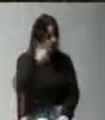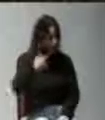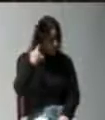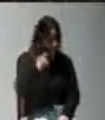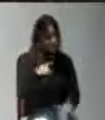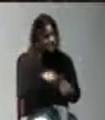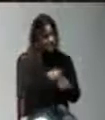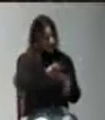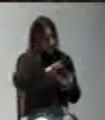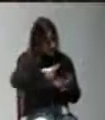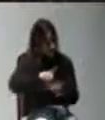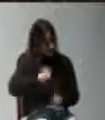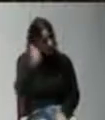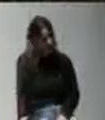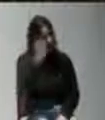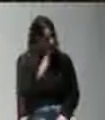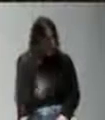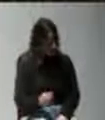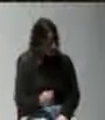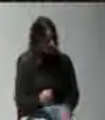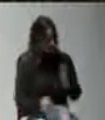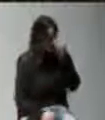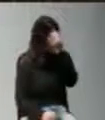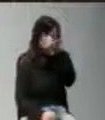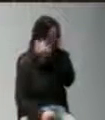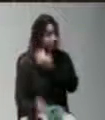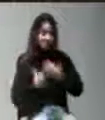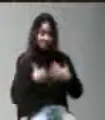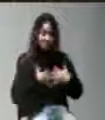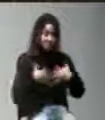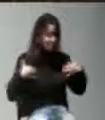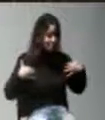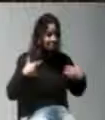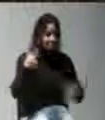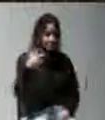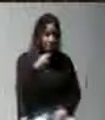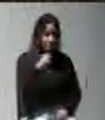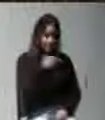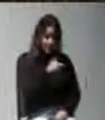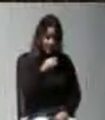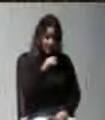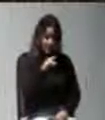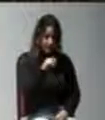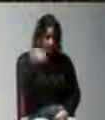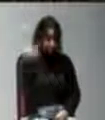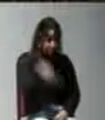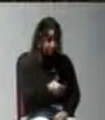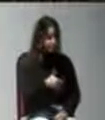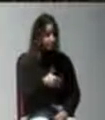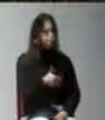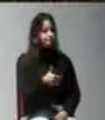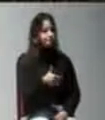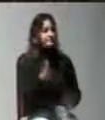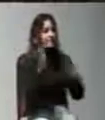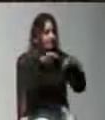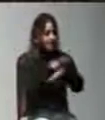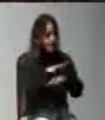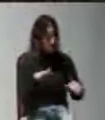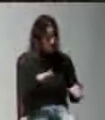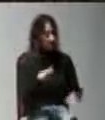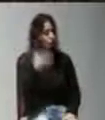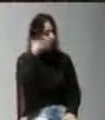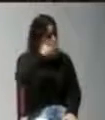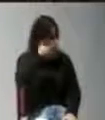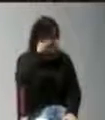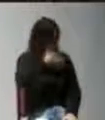internacionais e no Brasil, então é uma honra poder contar com a professora Célia como conferencista de encerramento do nosso evento. Nós